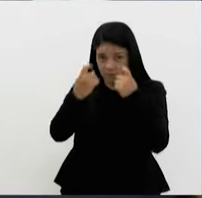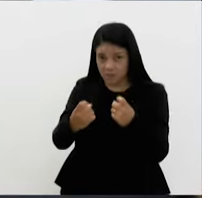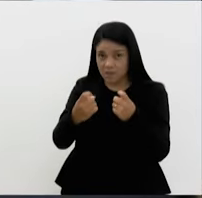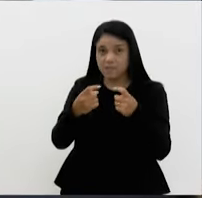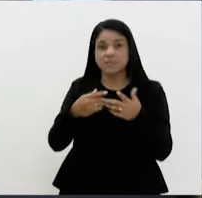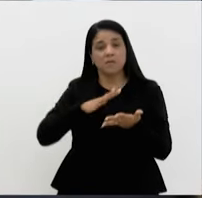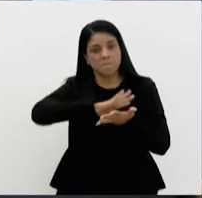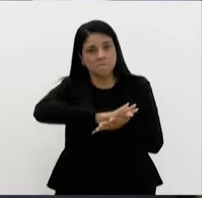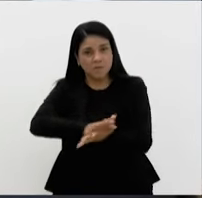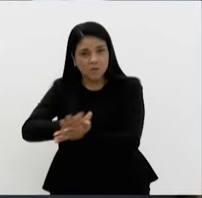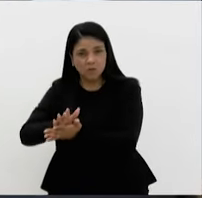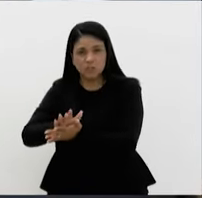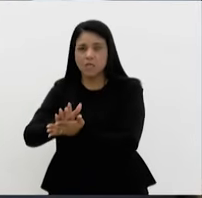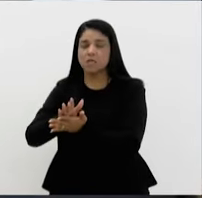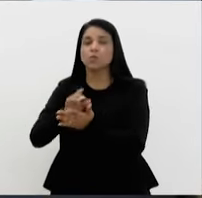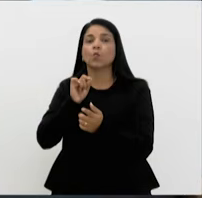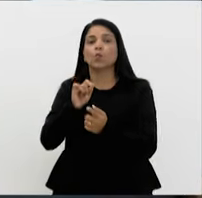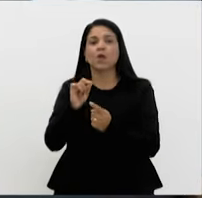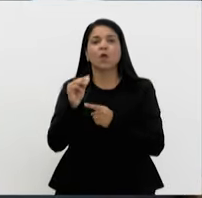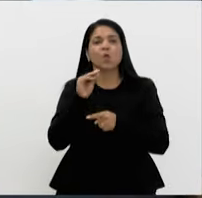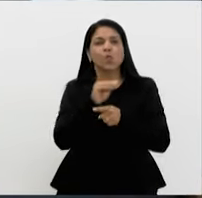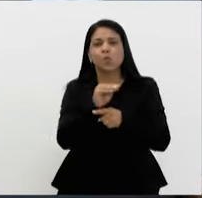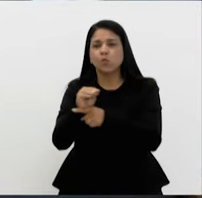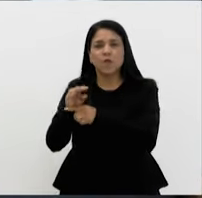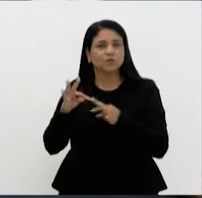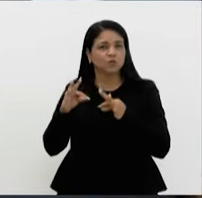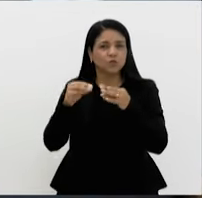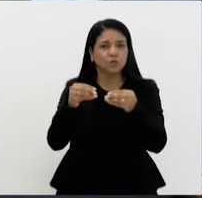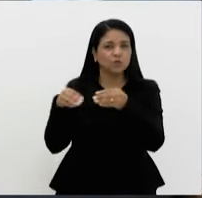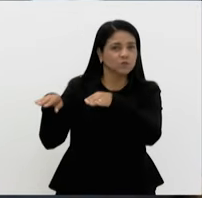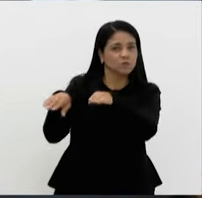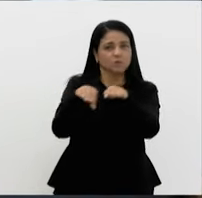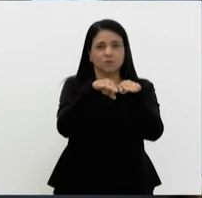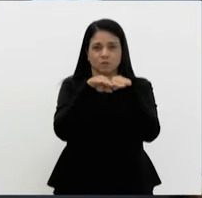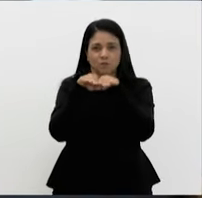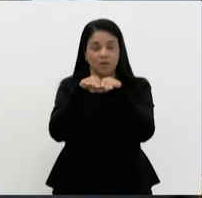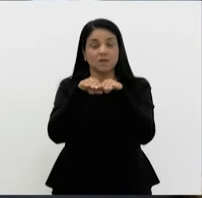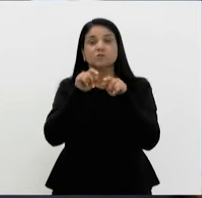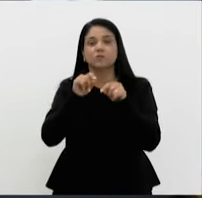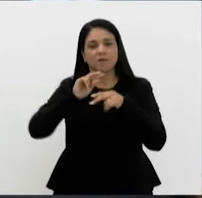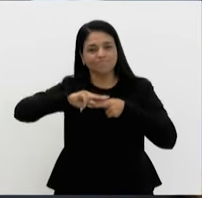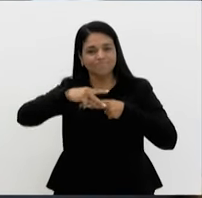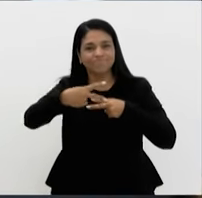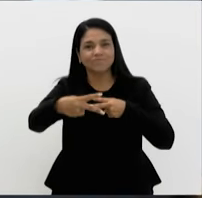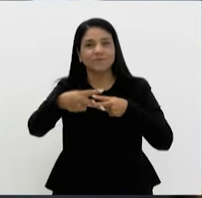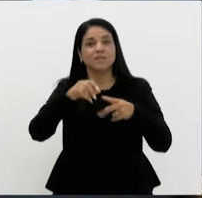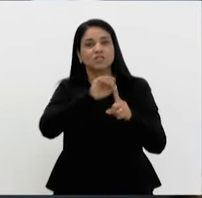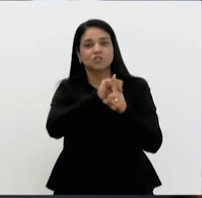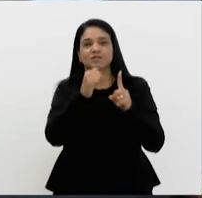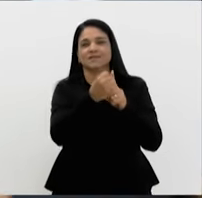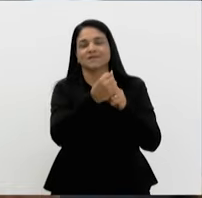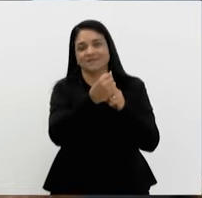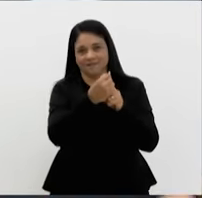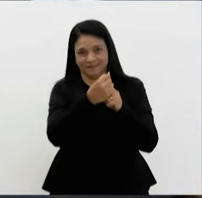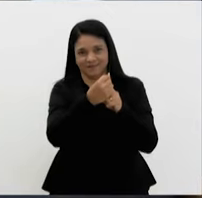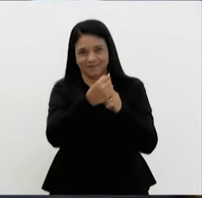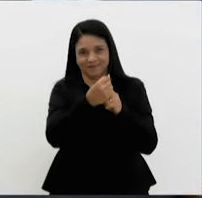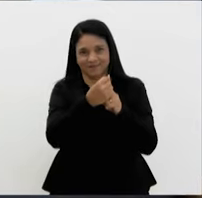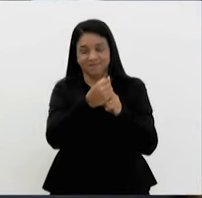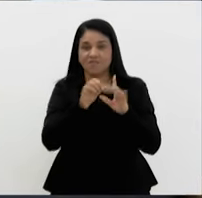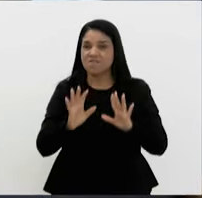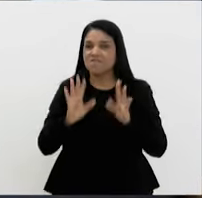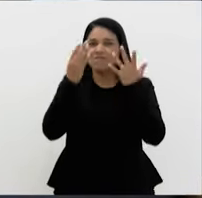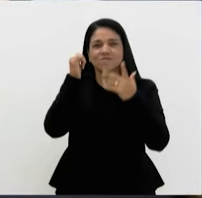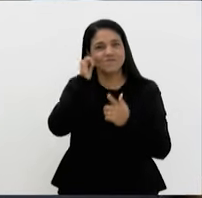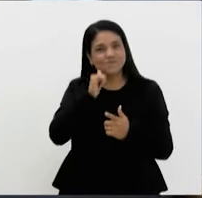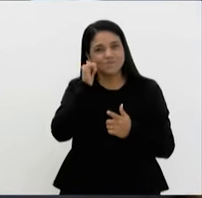contra o preconceito, é cuidar de todas e de todos e, por via de consequência, é cuidar da sociedade. Então, viva as